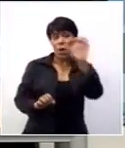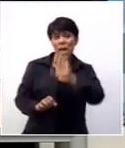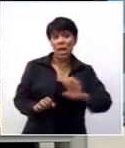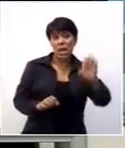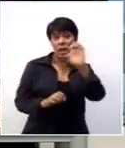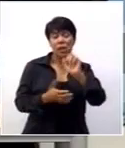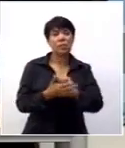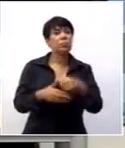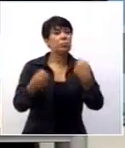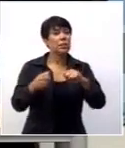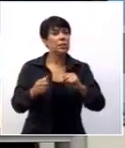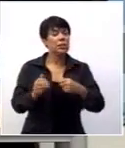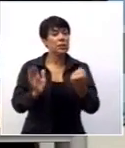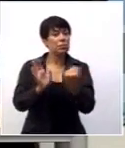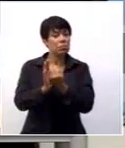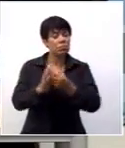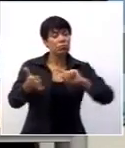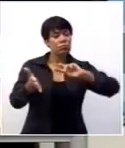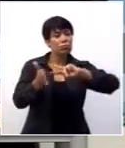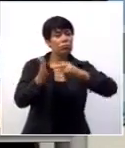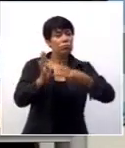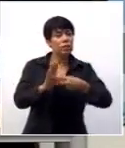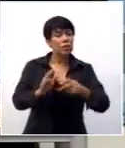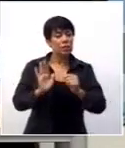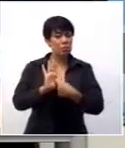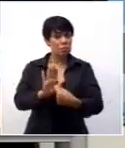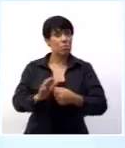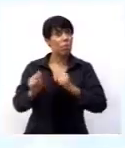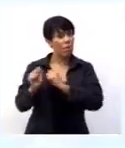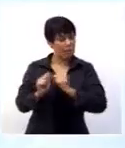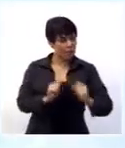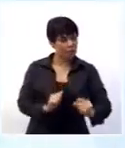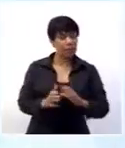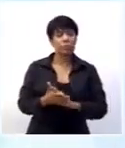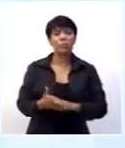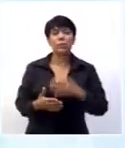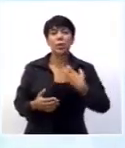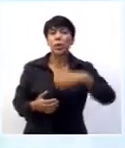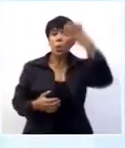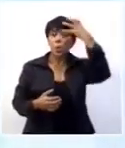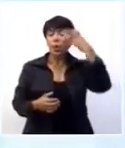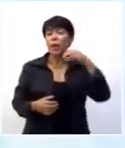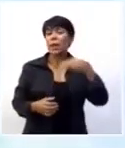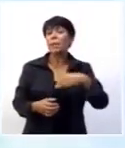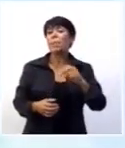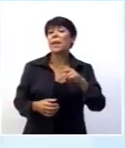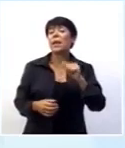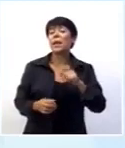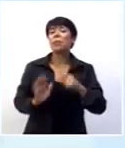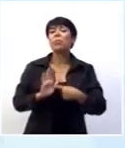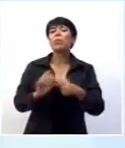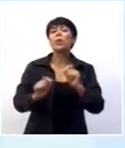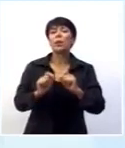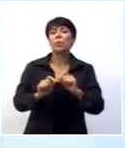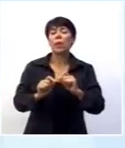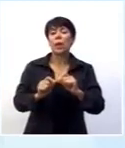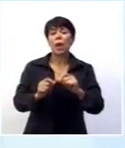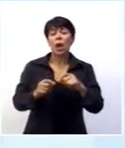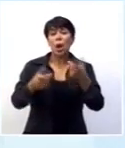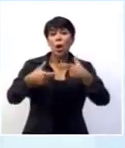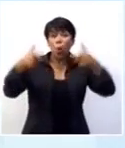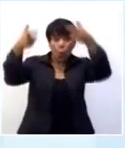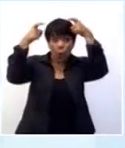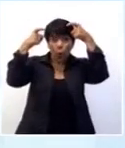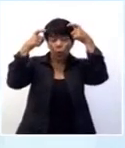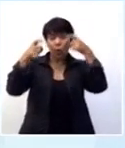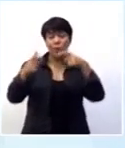signos e símbolos de poder. O Menes ele vai fazer o quê? Ele vai unificar as coroas do Egito. Cada